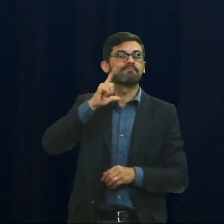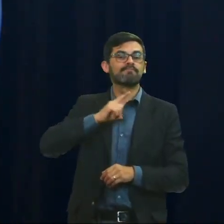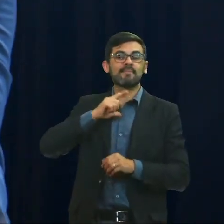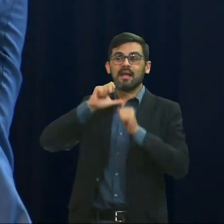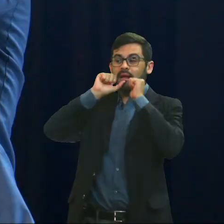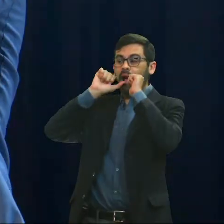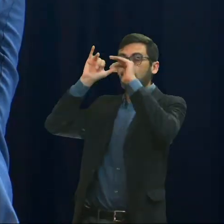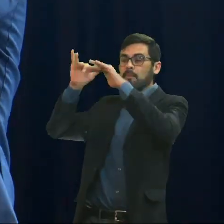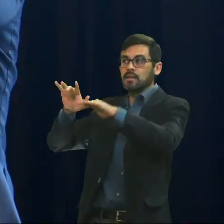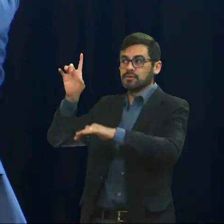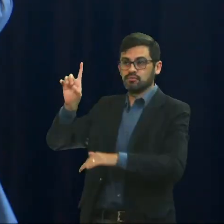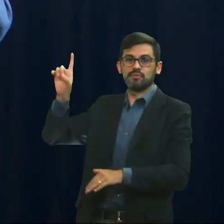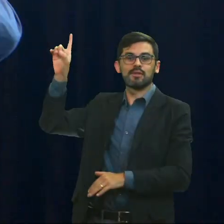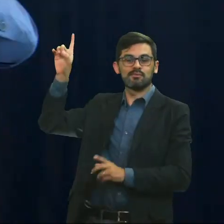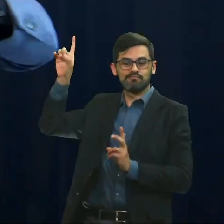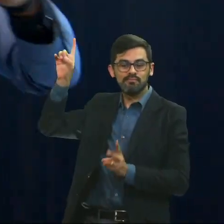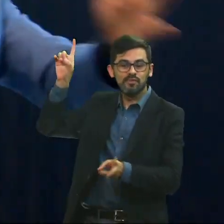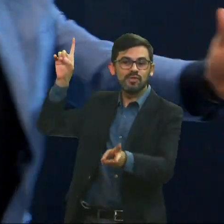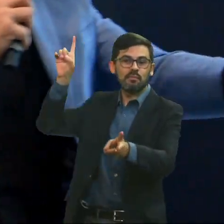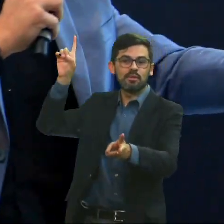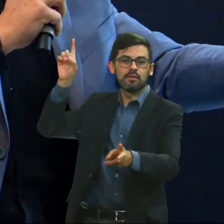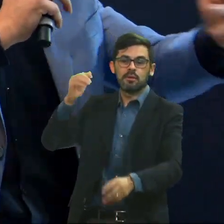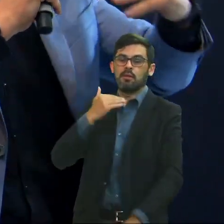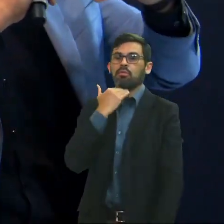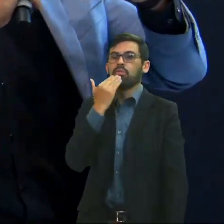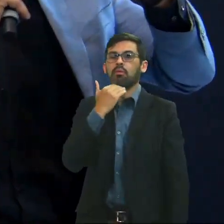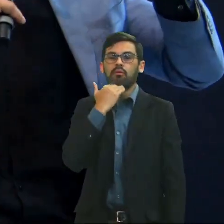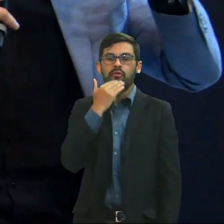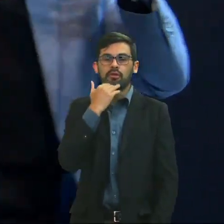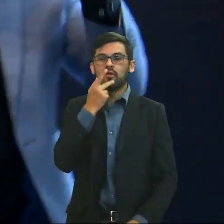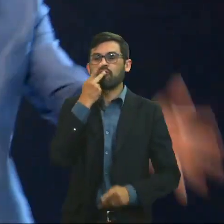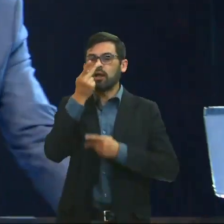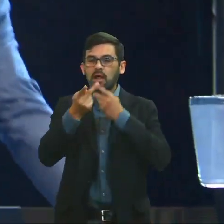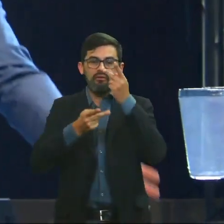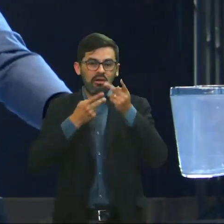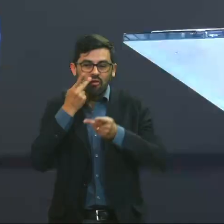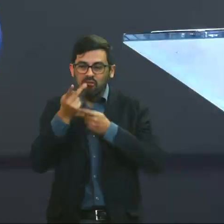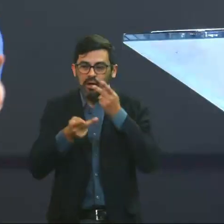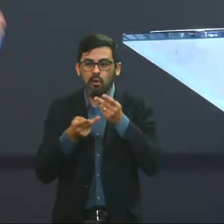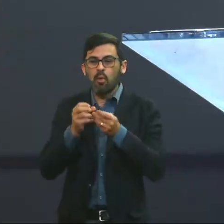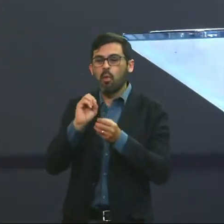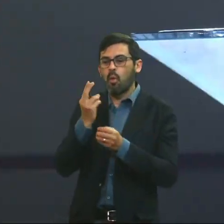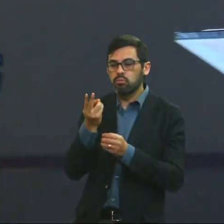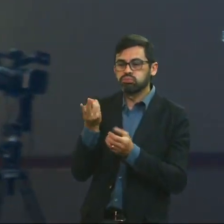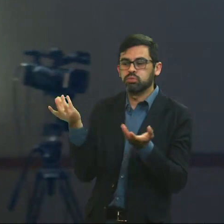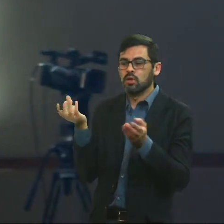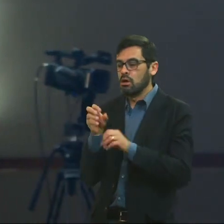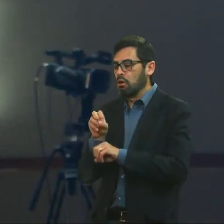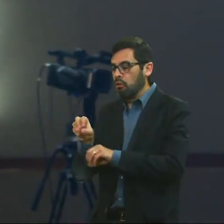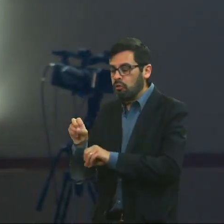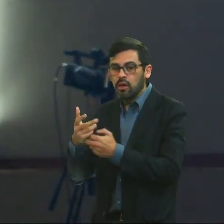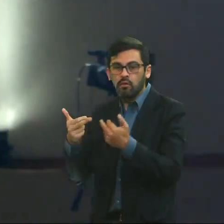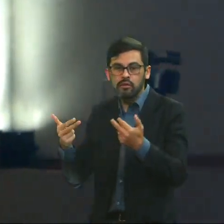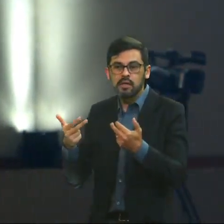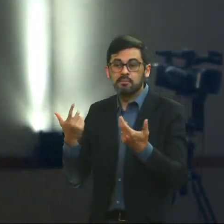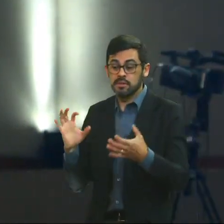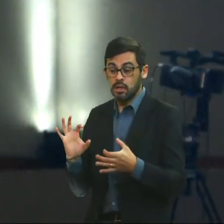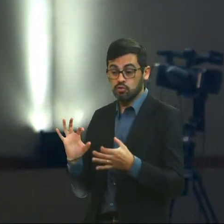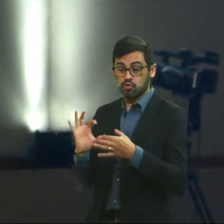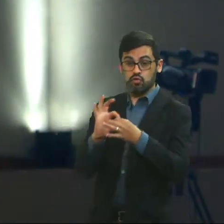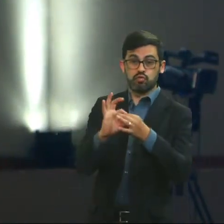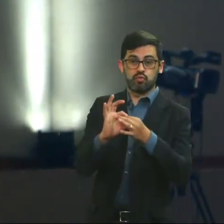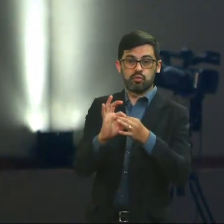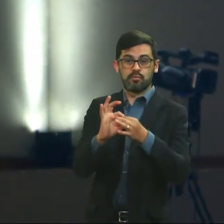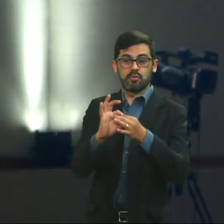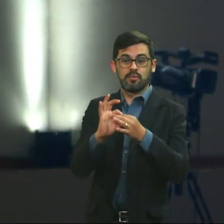abençoados. Não adianta só compartilhar conhecimento, ele tem que estar relacionado à vida.